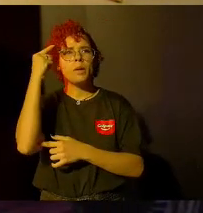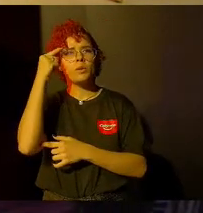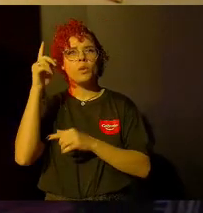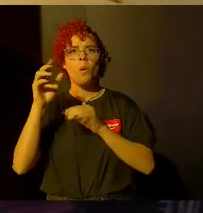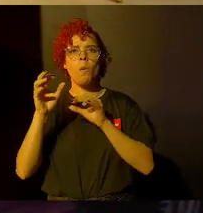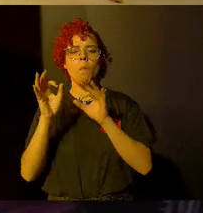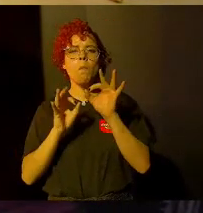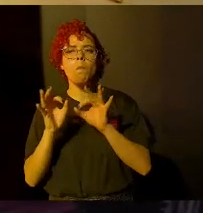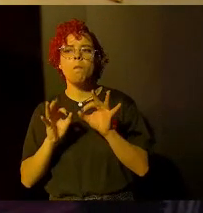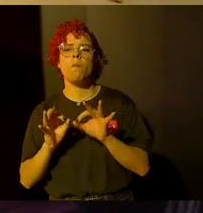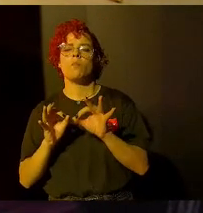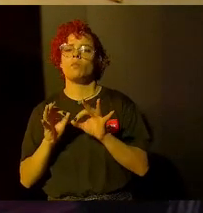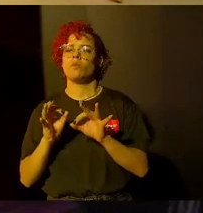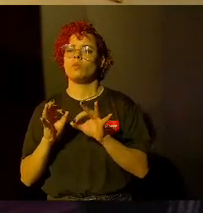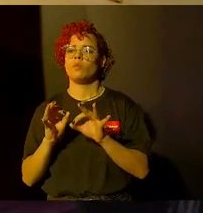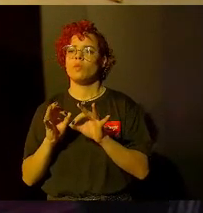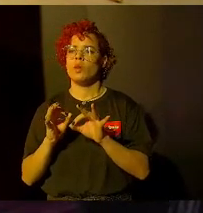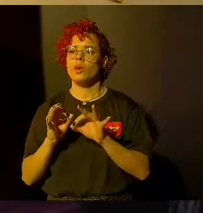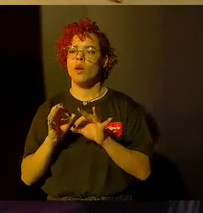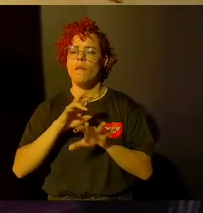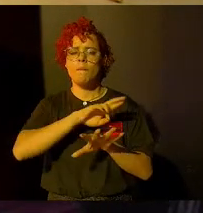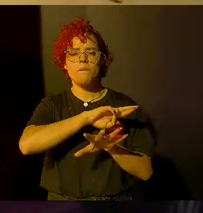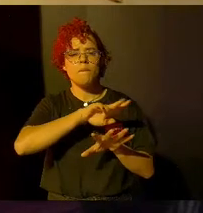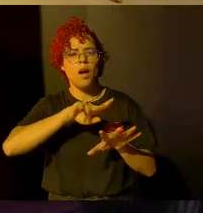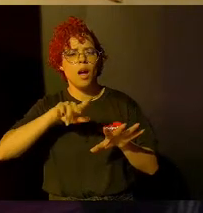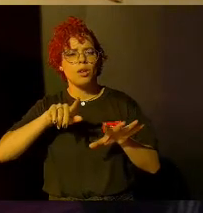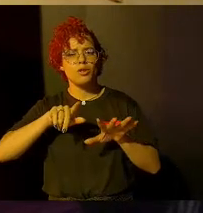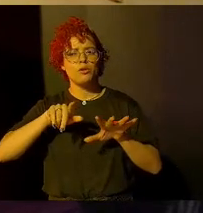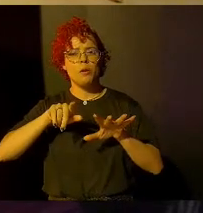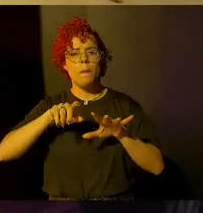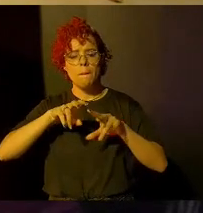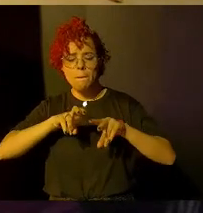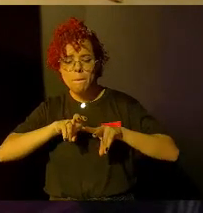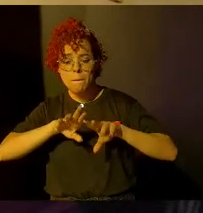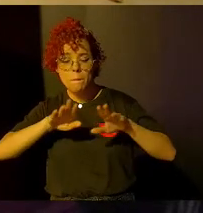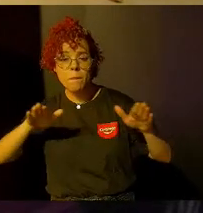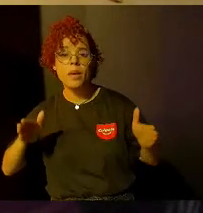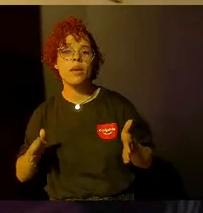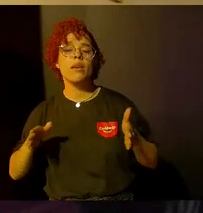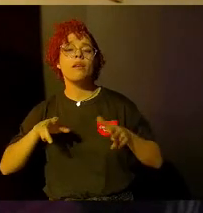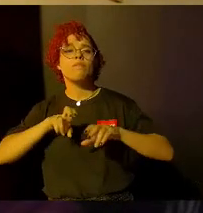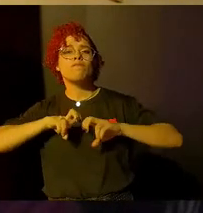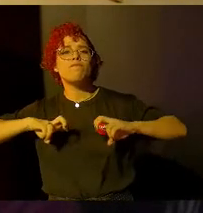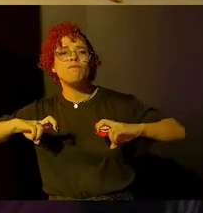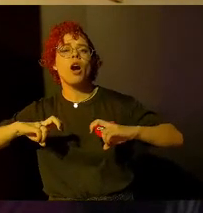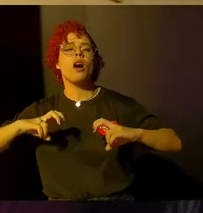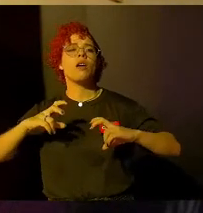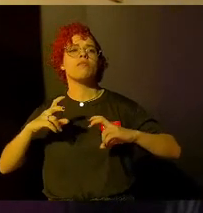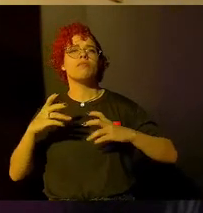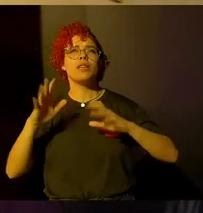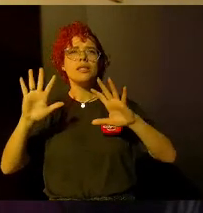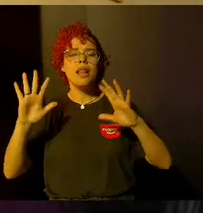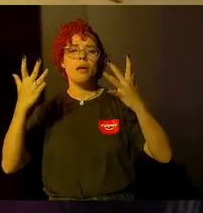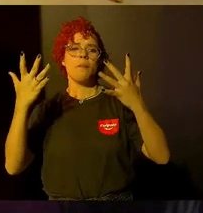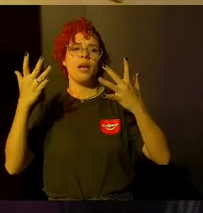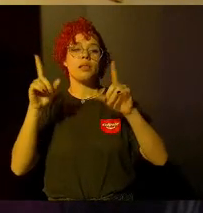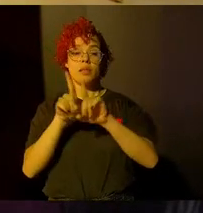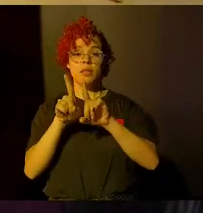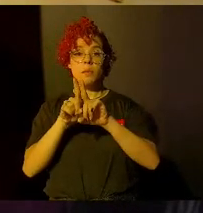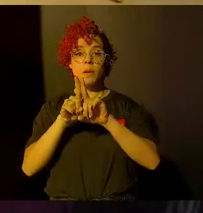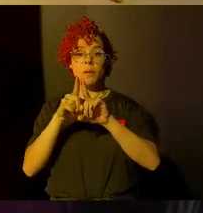uma curadoria e uma série de meses que celebrassem esses 40 anos e também apontassem para o futuro